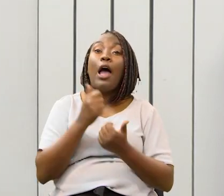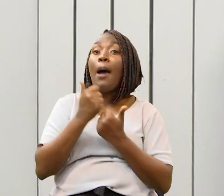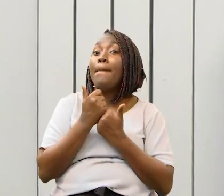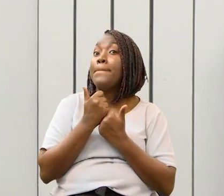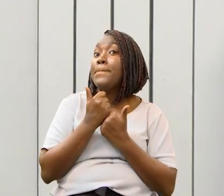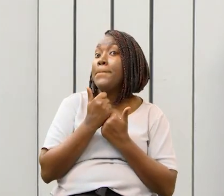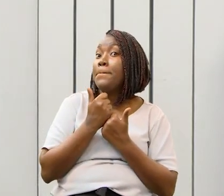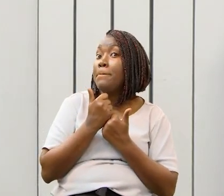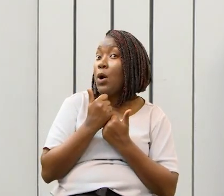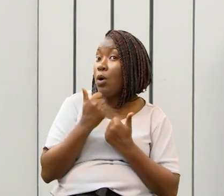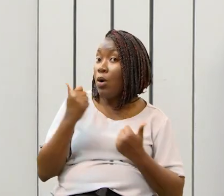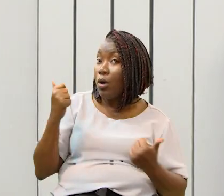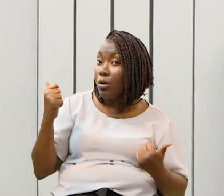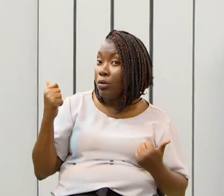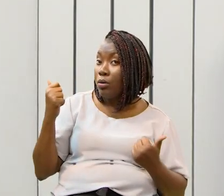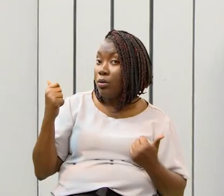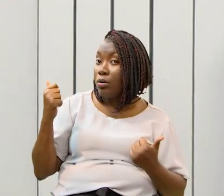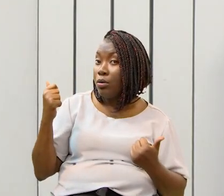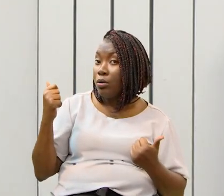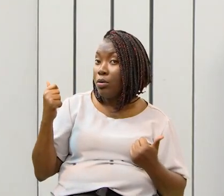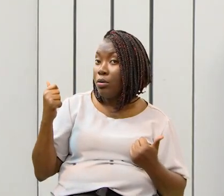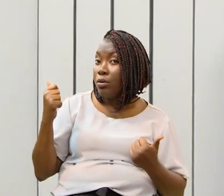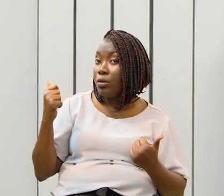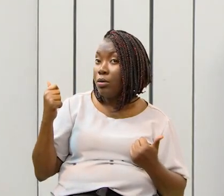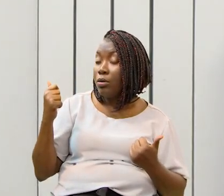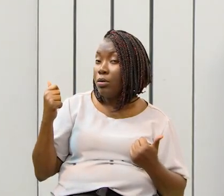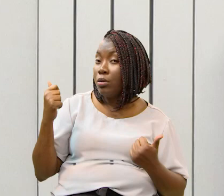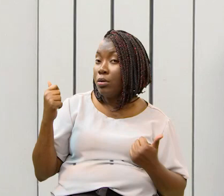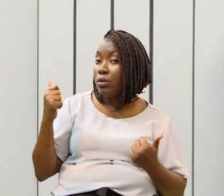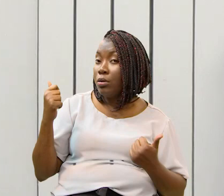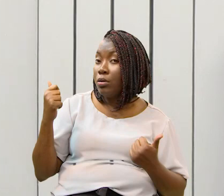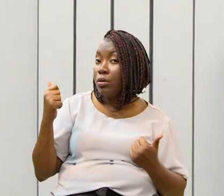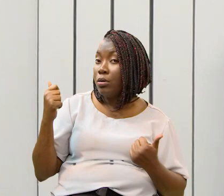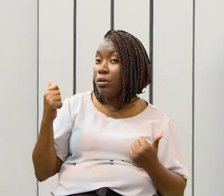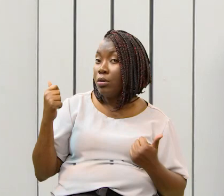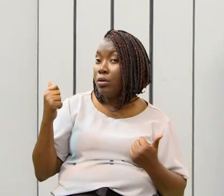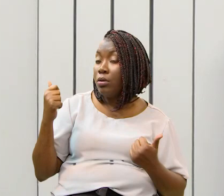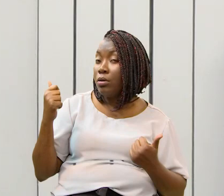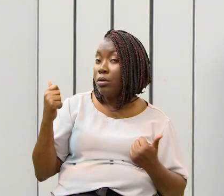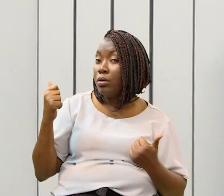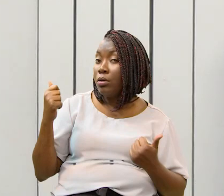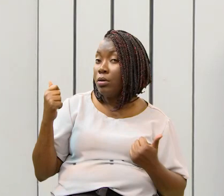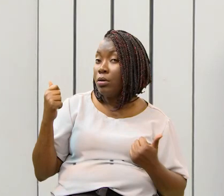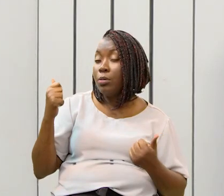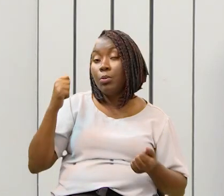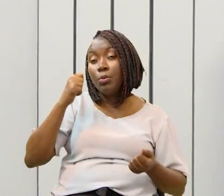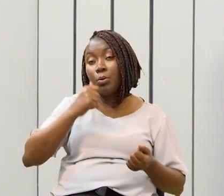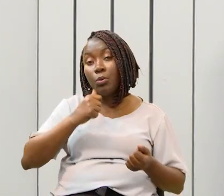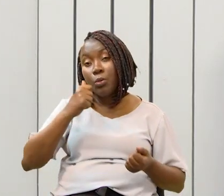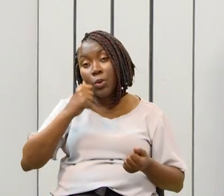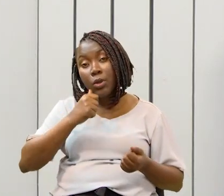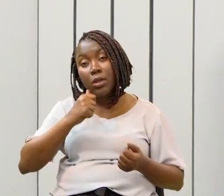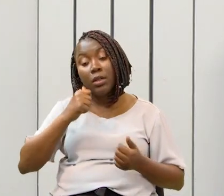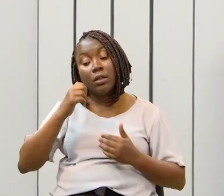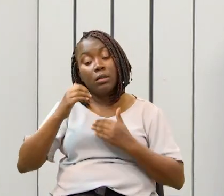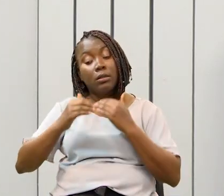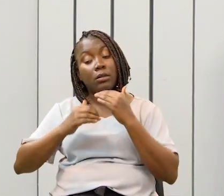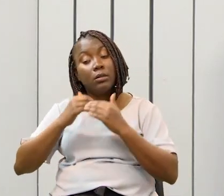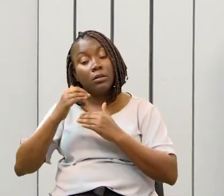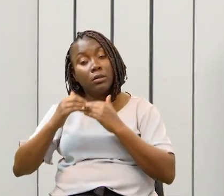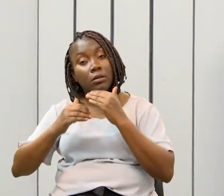esse apoio, né, vamos dizer assim, esse apoio para que a mulher ela possa desenvolver